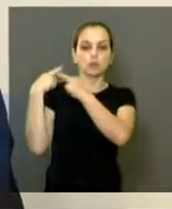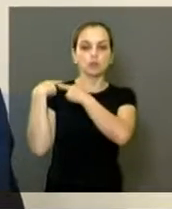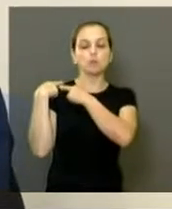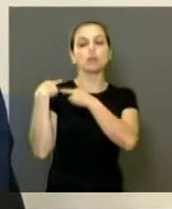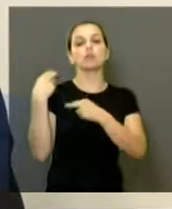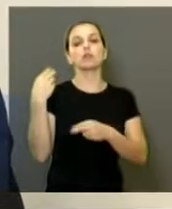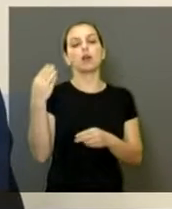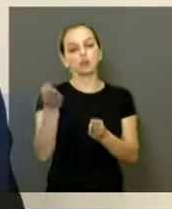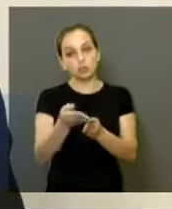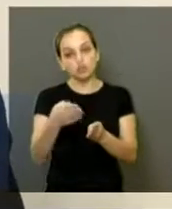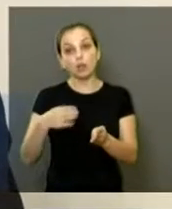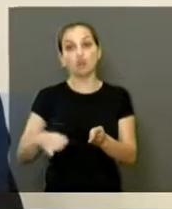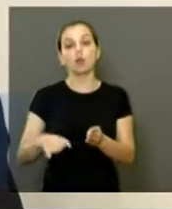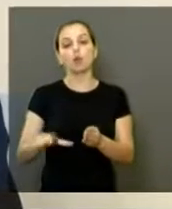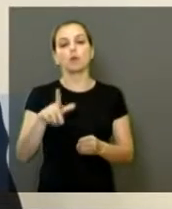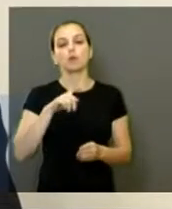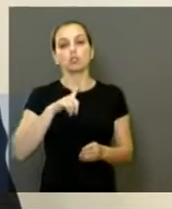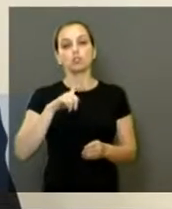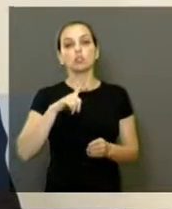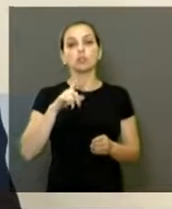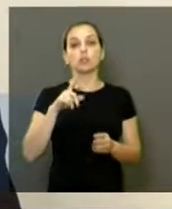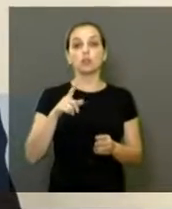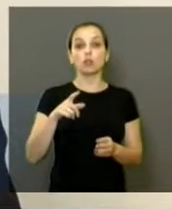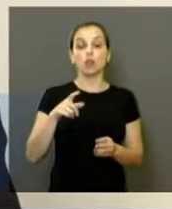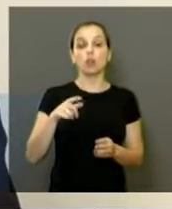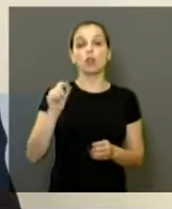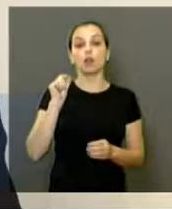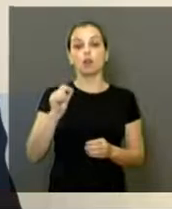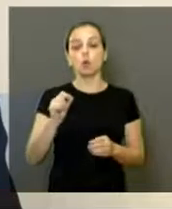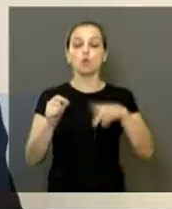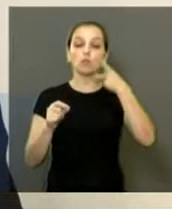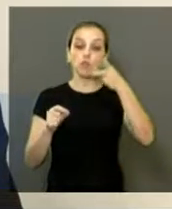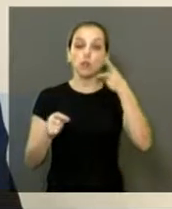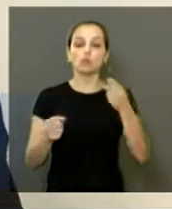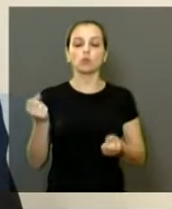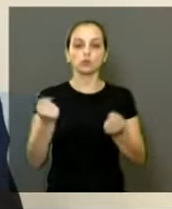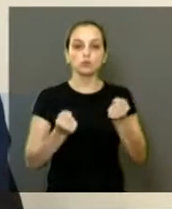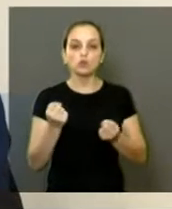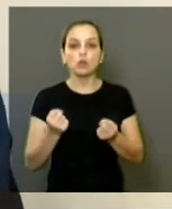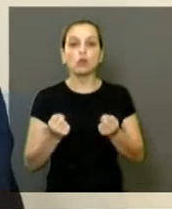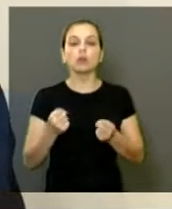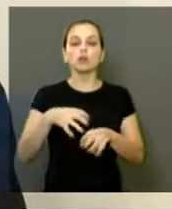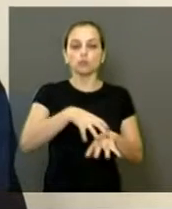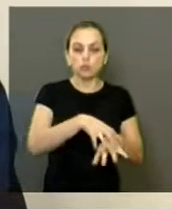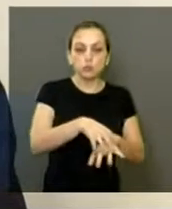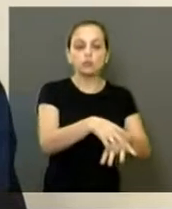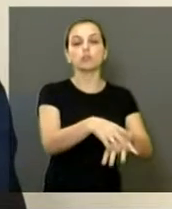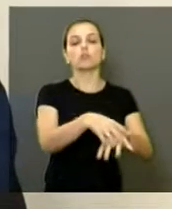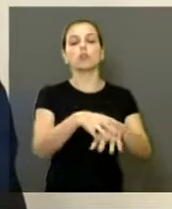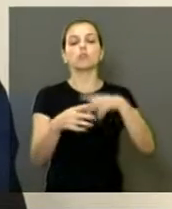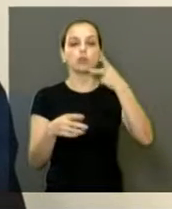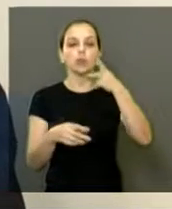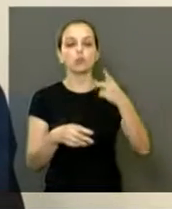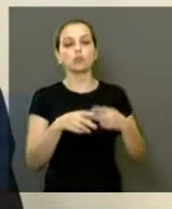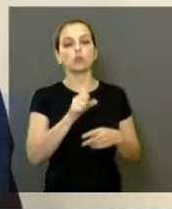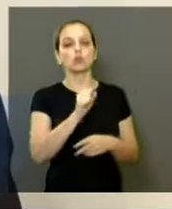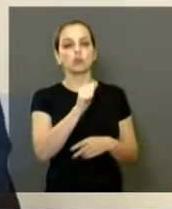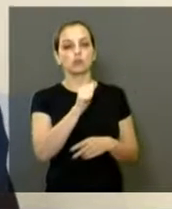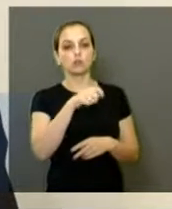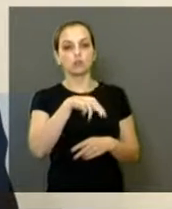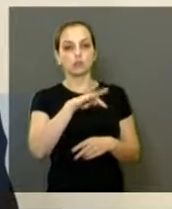autoridade em trânsito que o vereador tenente santana que foi informado oficializado e